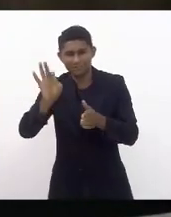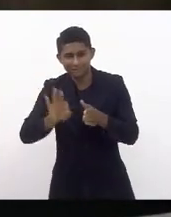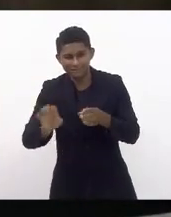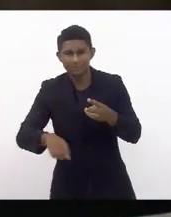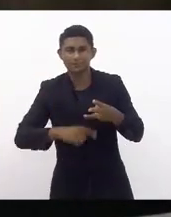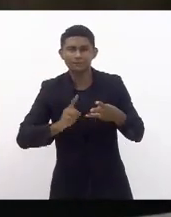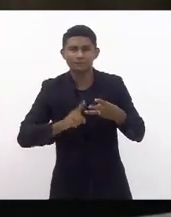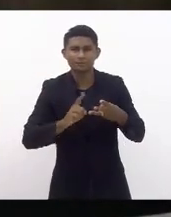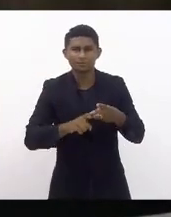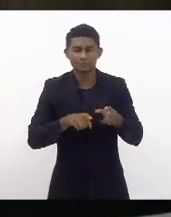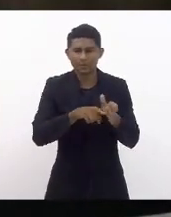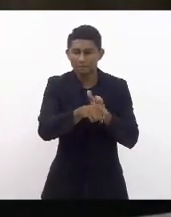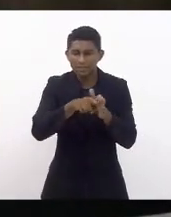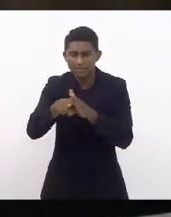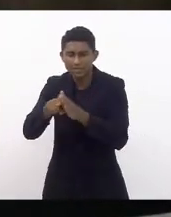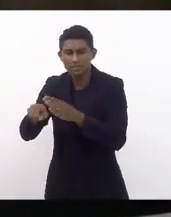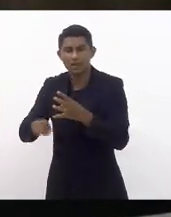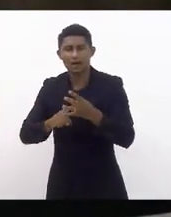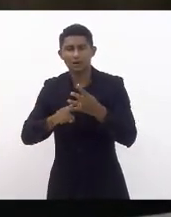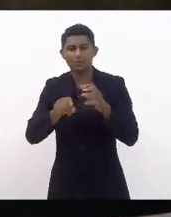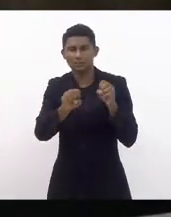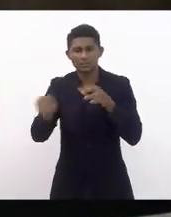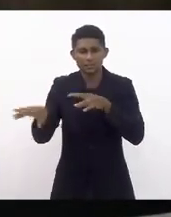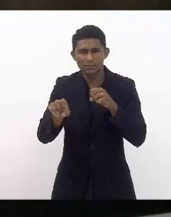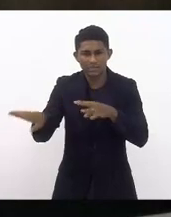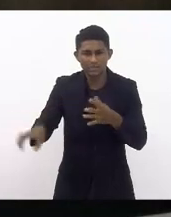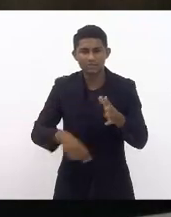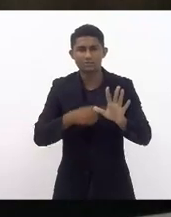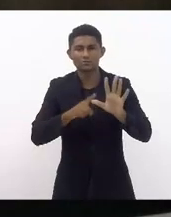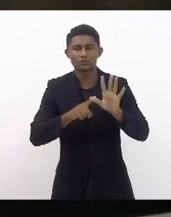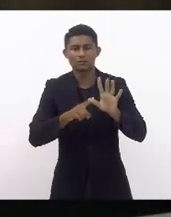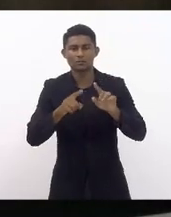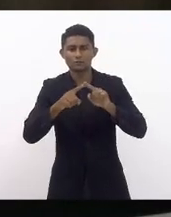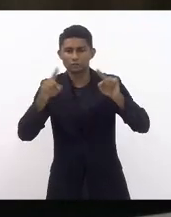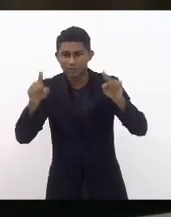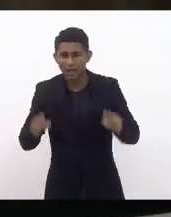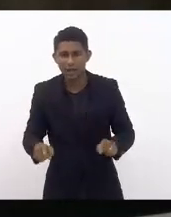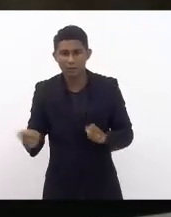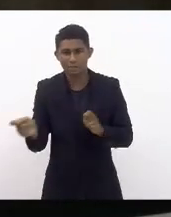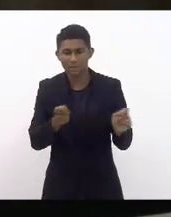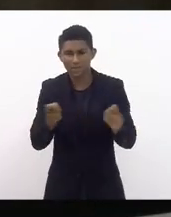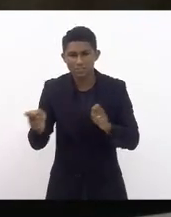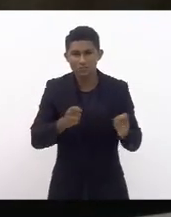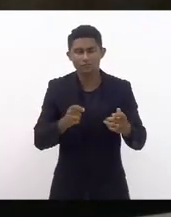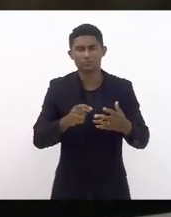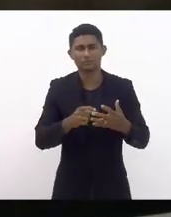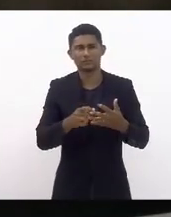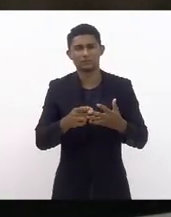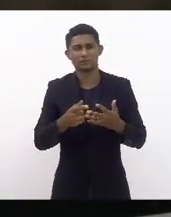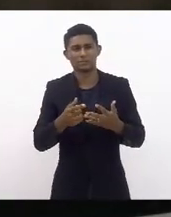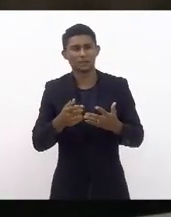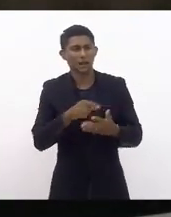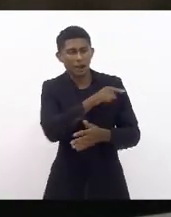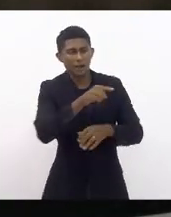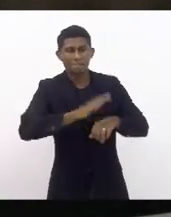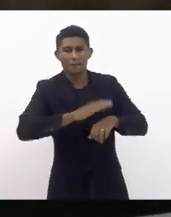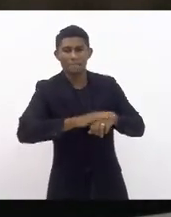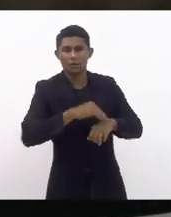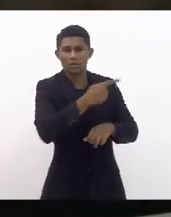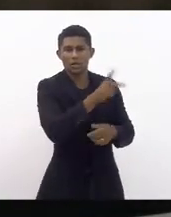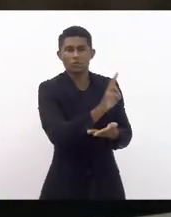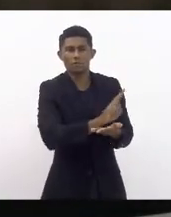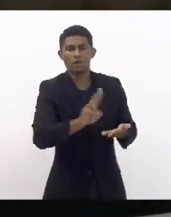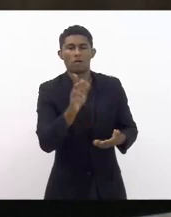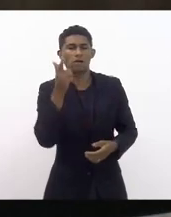ensino, pesquisa, extensão, funcionários técnicos administrativos, para que tenham autonomia